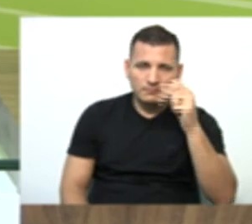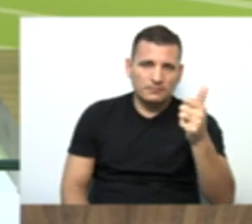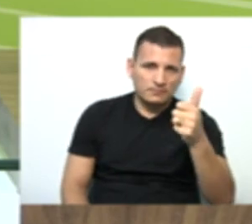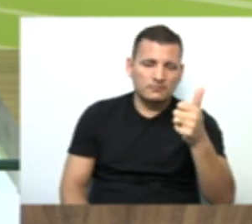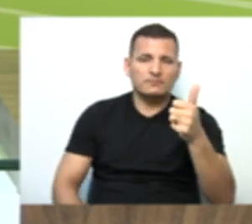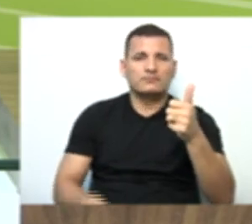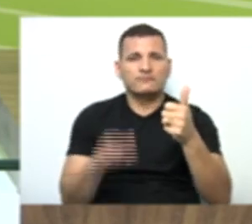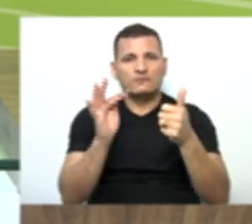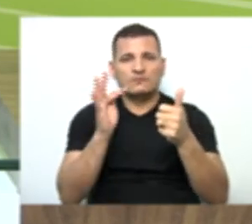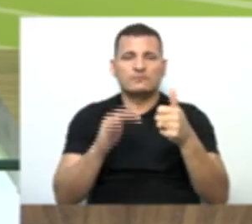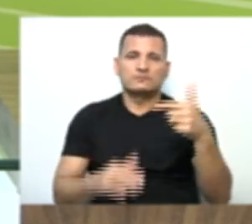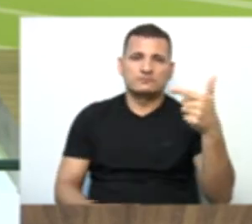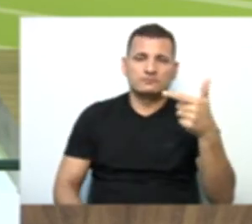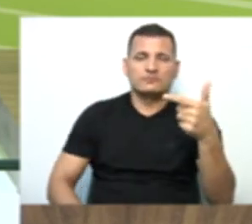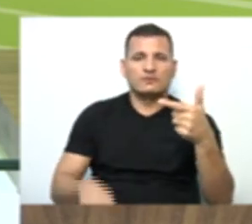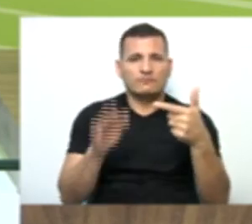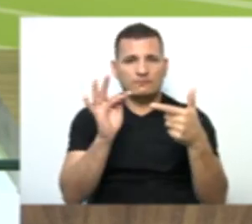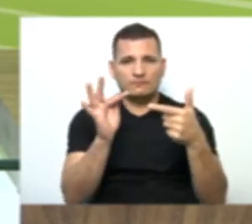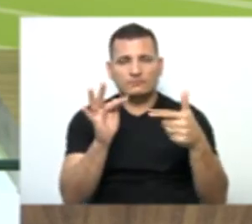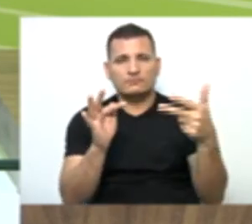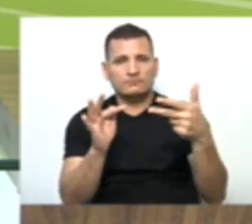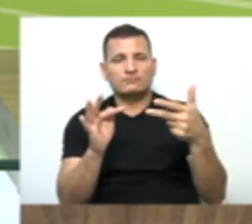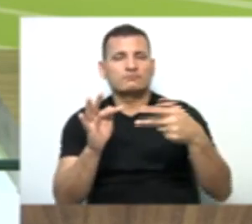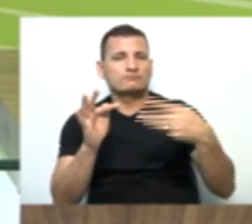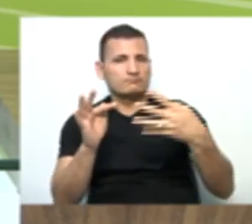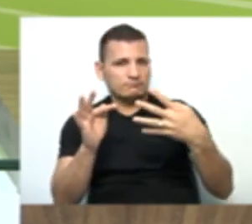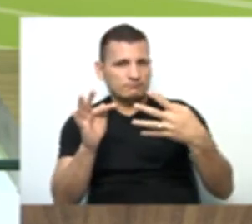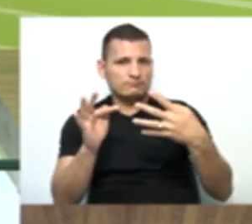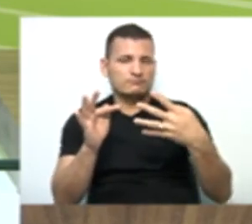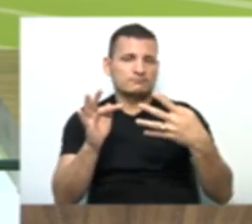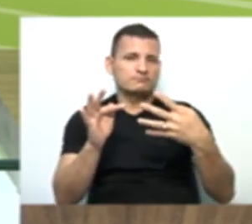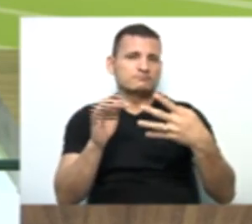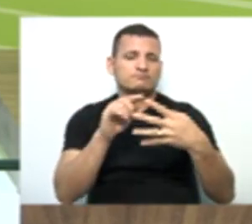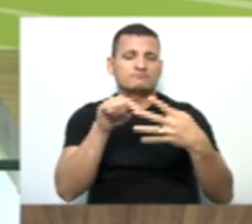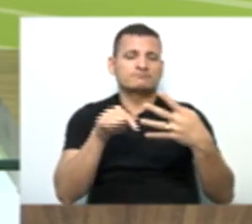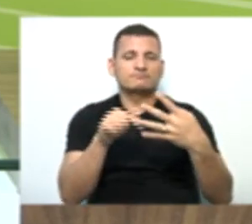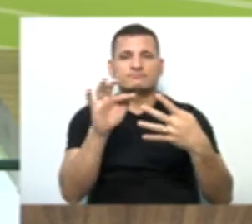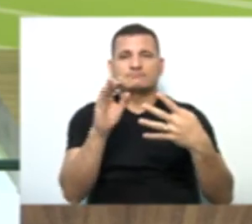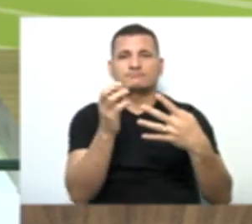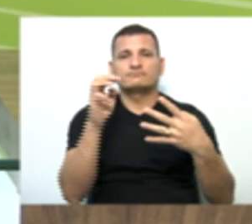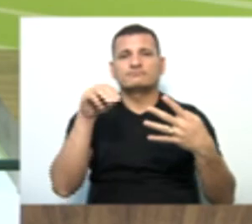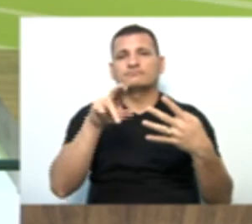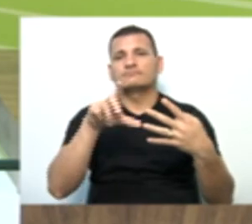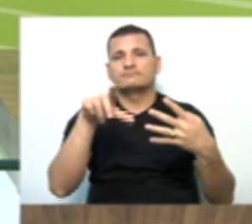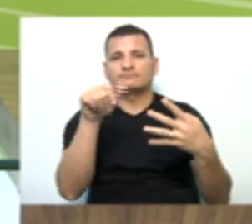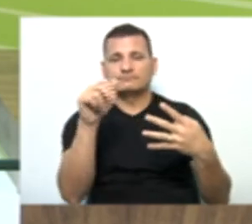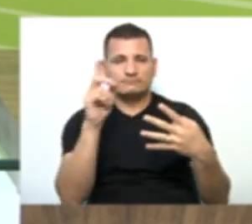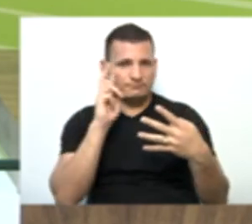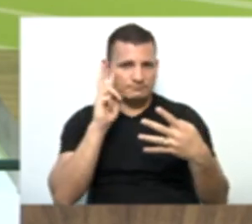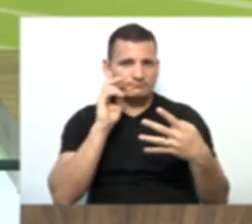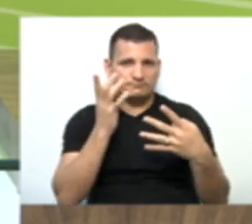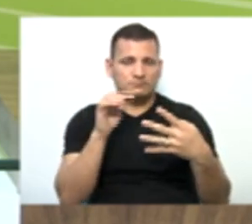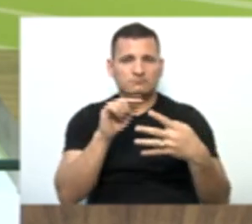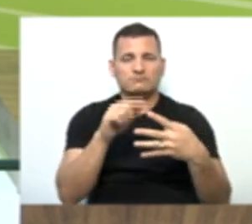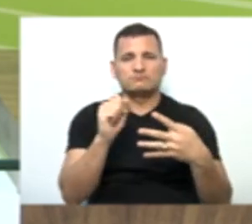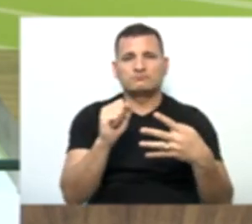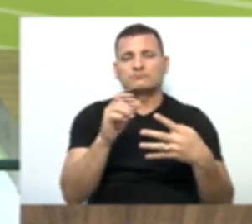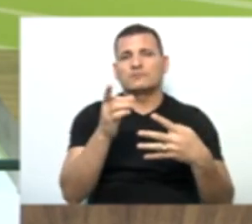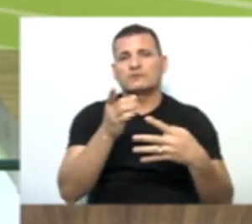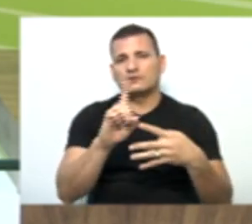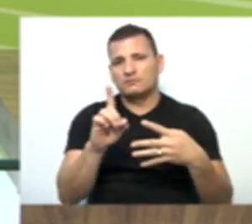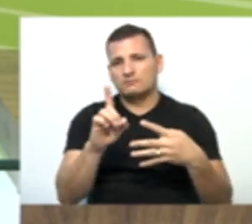segunda fórmula, terceira fórmula, quarta fórmula. O que são essas fórmulas? Pode haver débito,